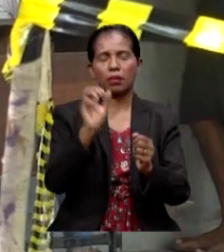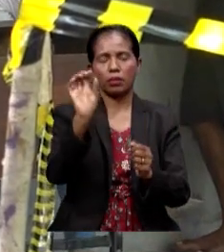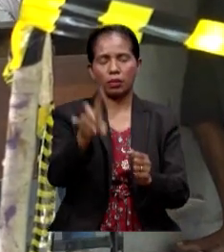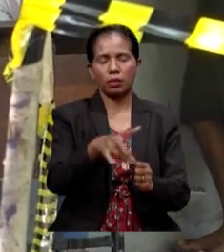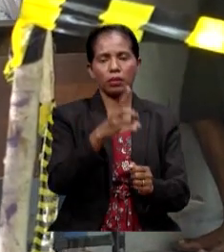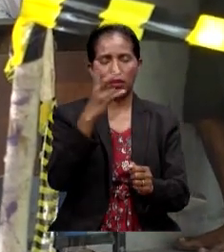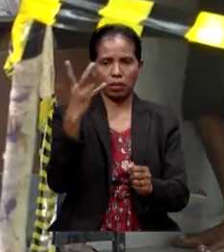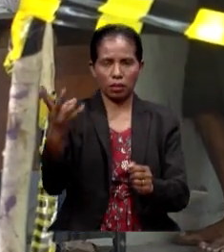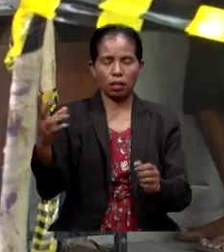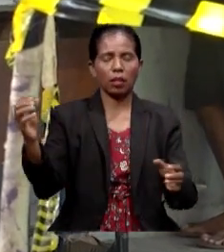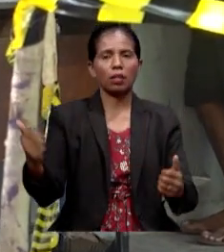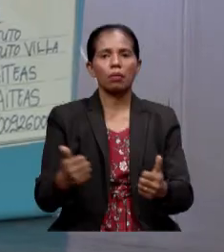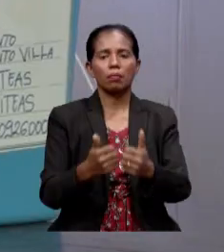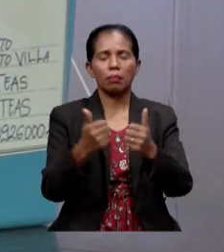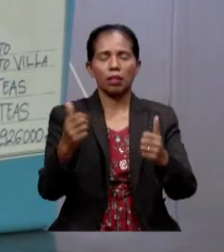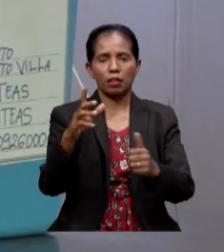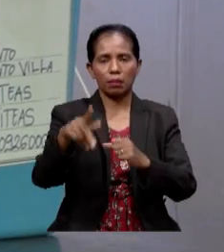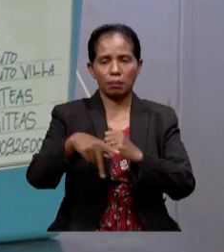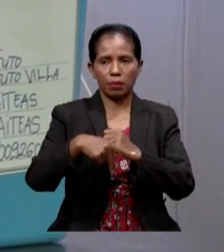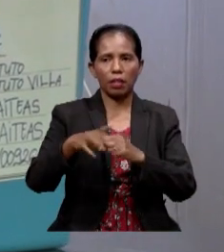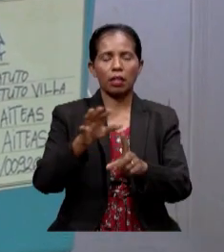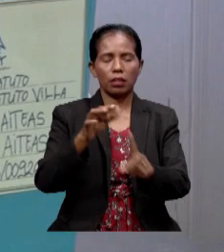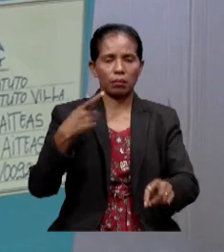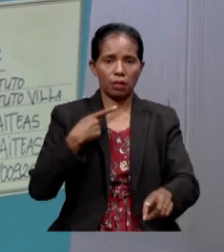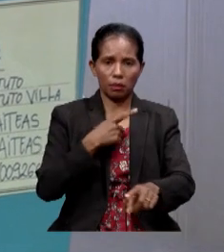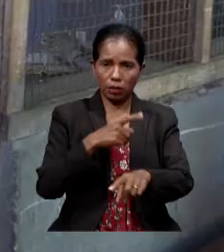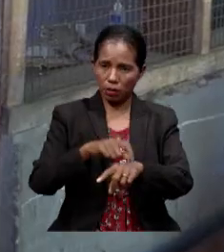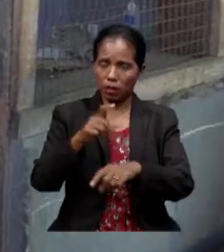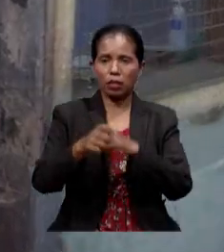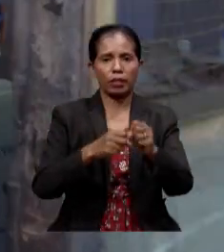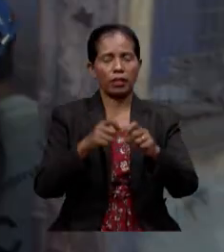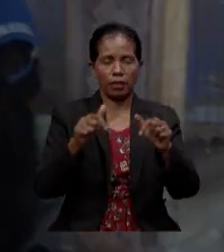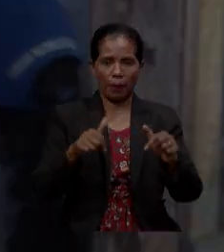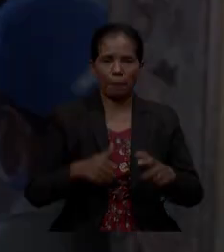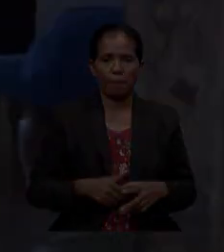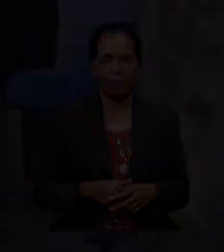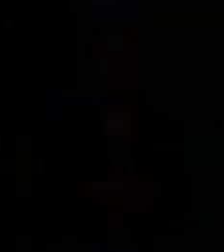compete e eleição parlamentar tinha ne Dulce da Costa Zaime dos Santos Ziemen.